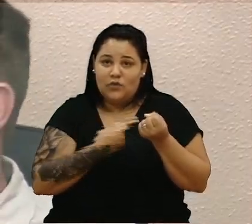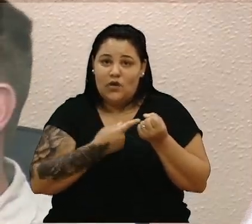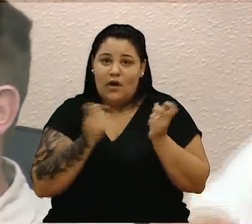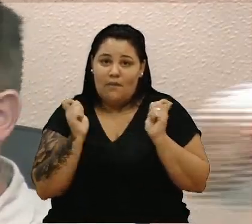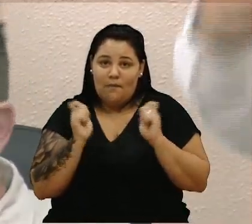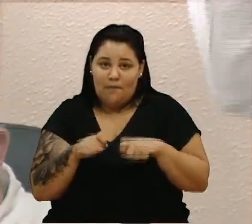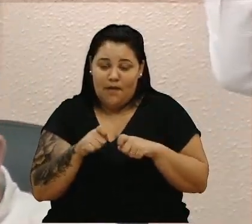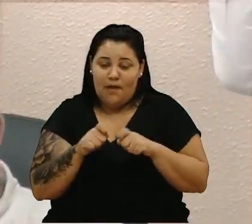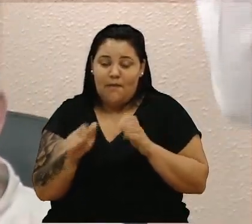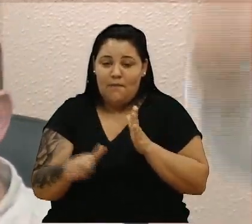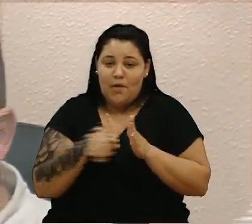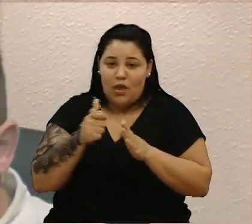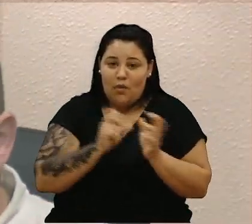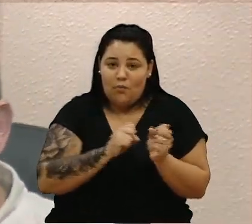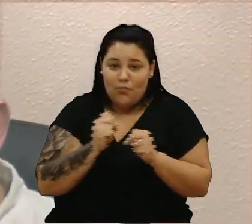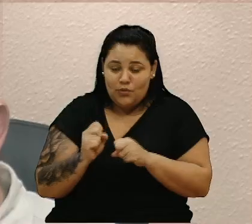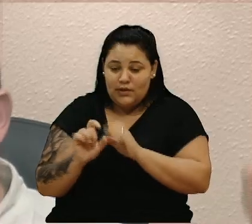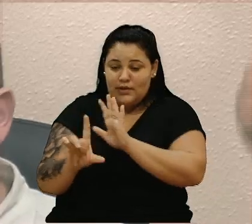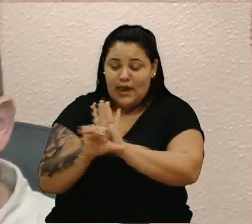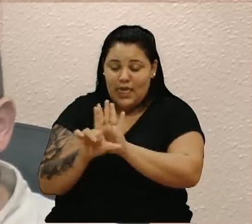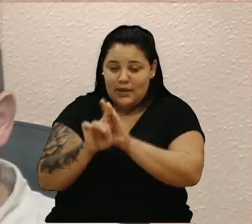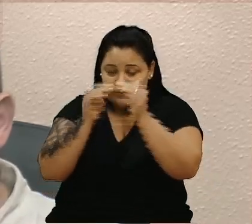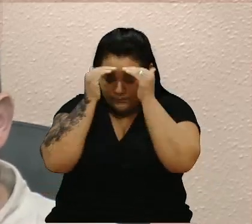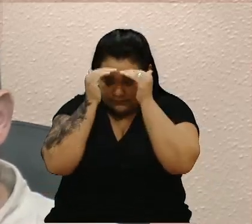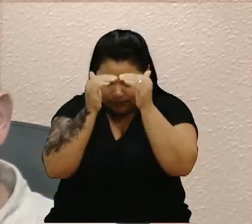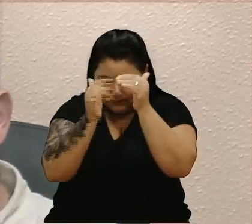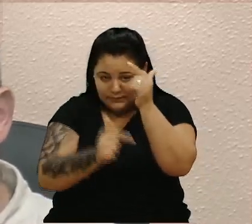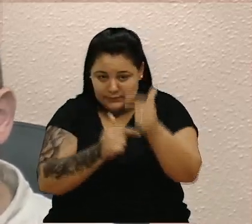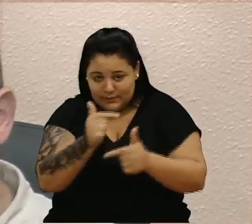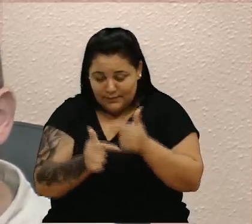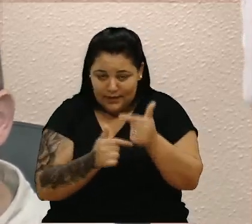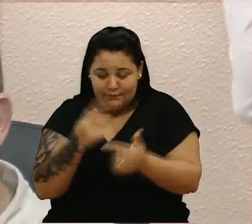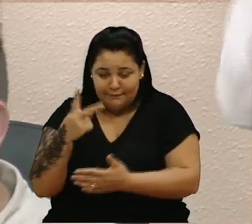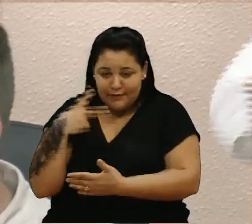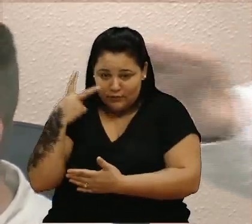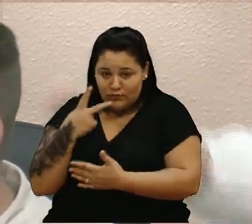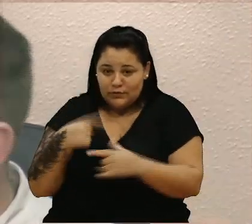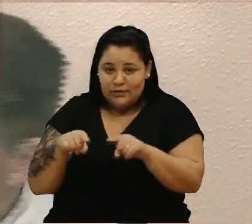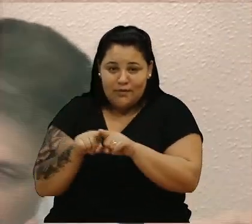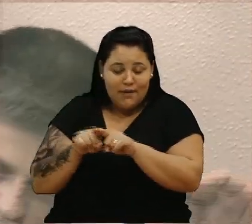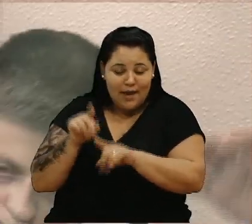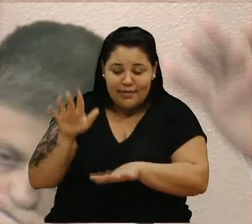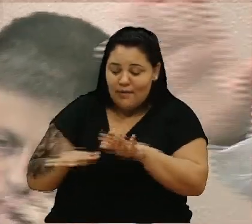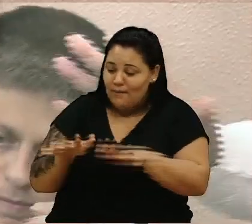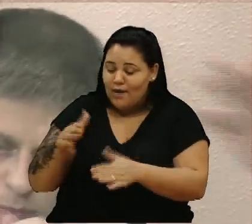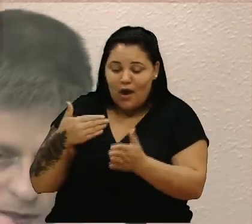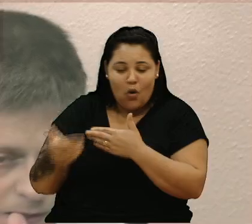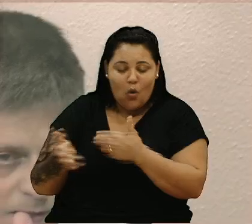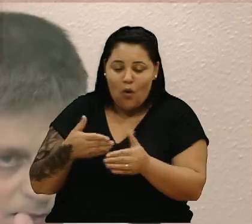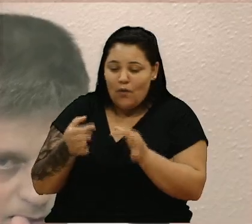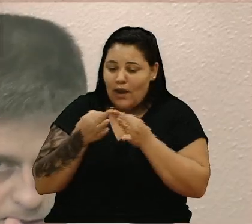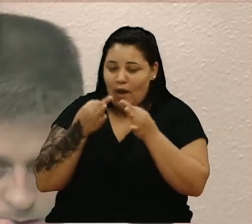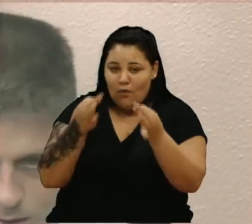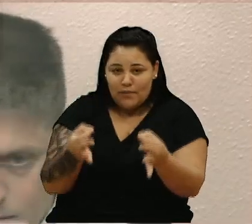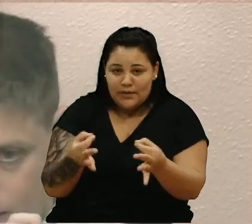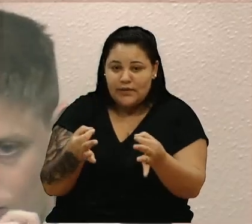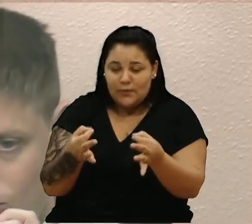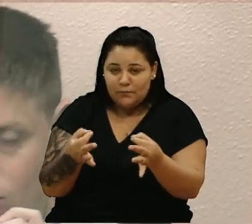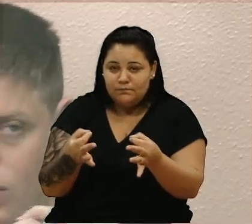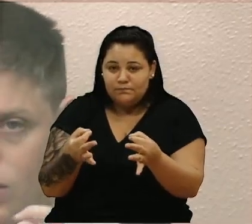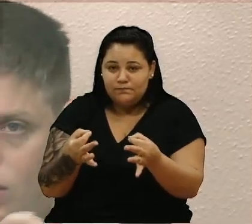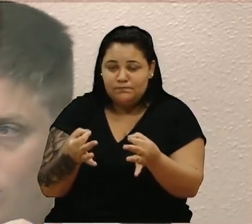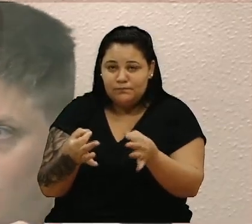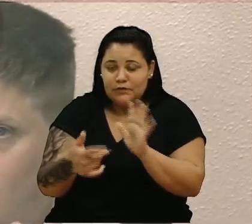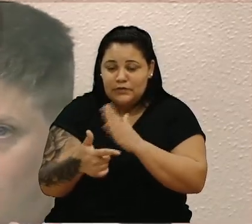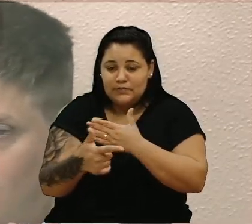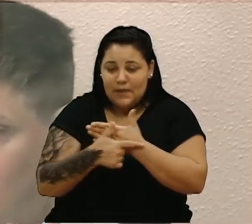Poder Legislativo, respeitar o trabalho dos vereadores, né, independente de qualquer divergência nessa função que eu ocupo.